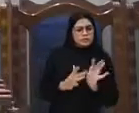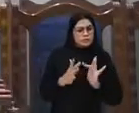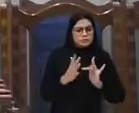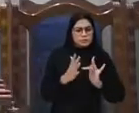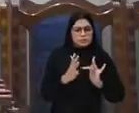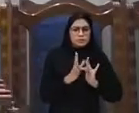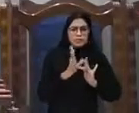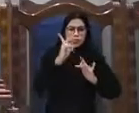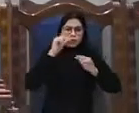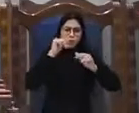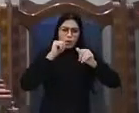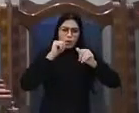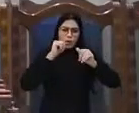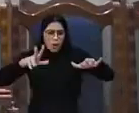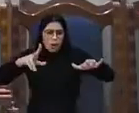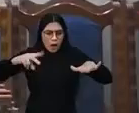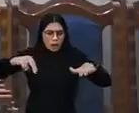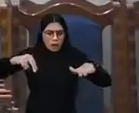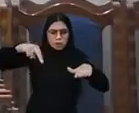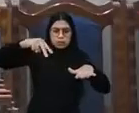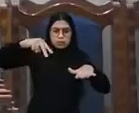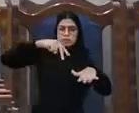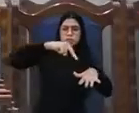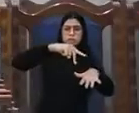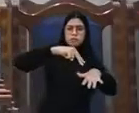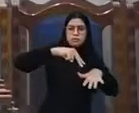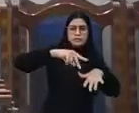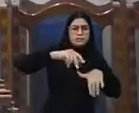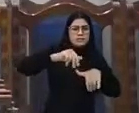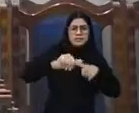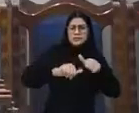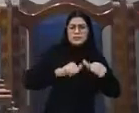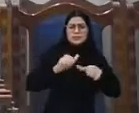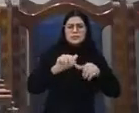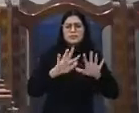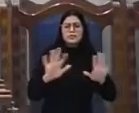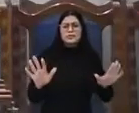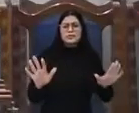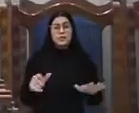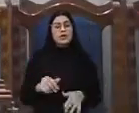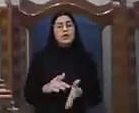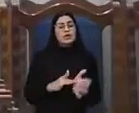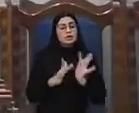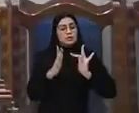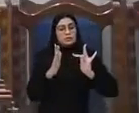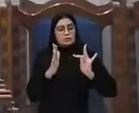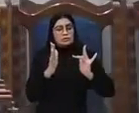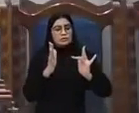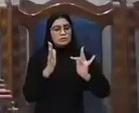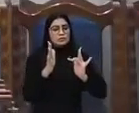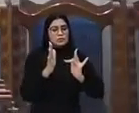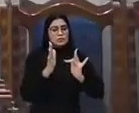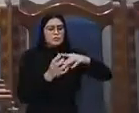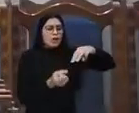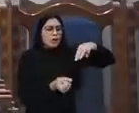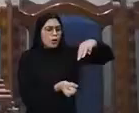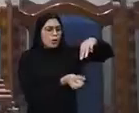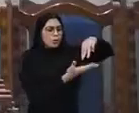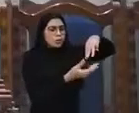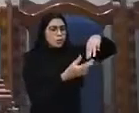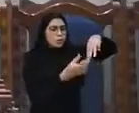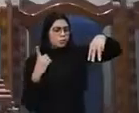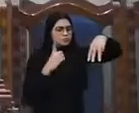do mar. Aleluia. Ele nada muda. Ele entrou lá no fogo, onde estava Sadraque, Mesaque e Abednego. Ele entrou